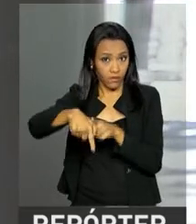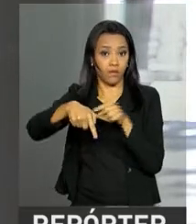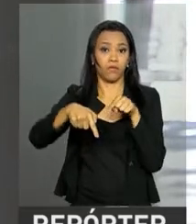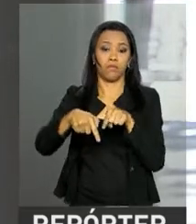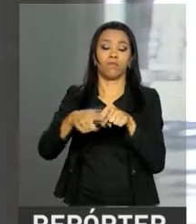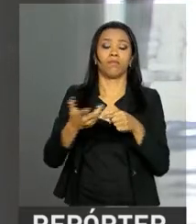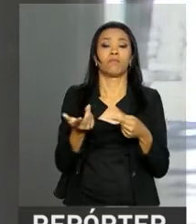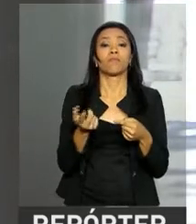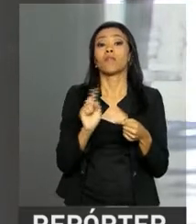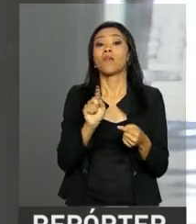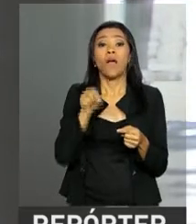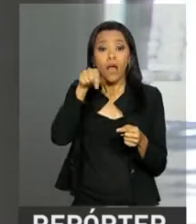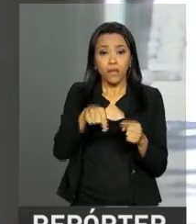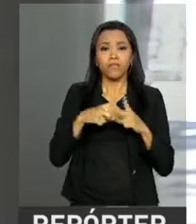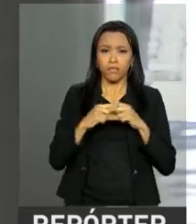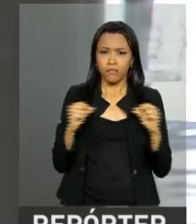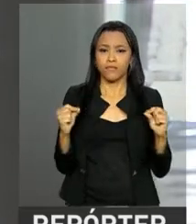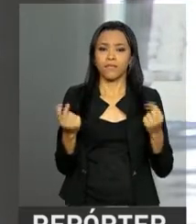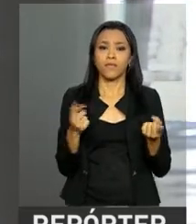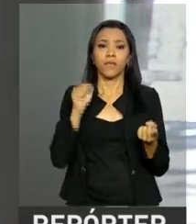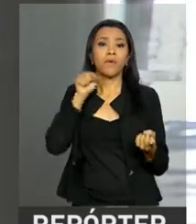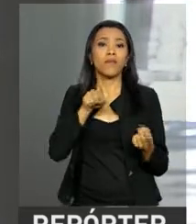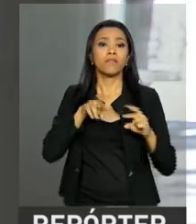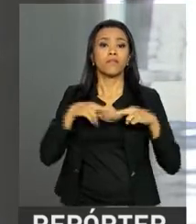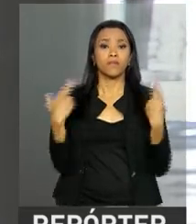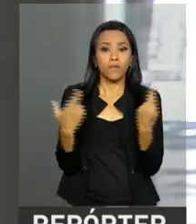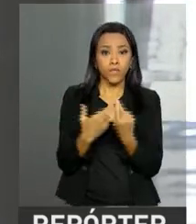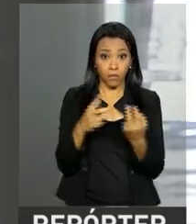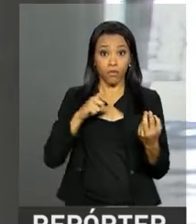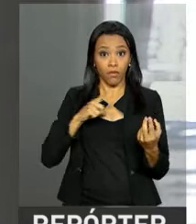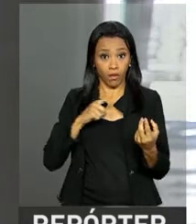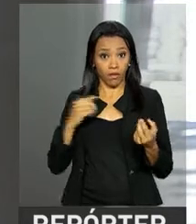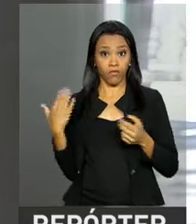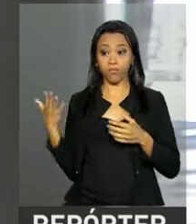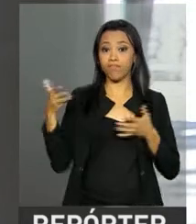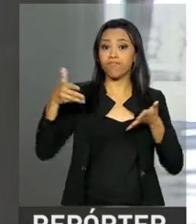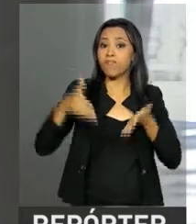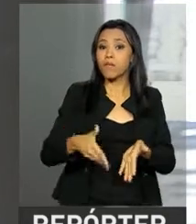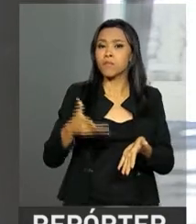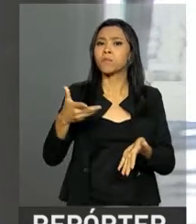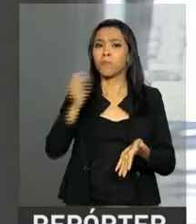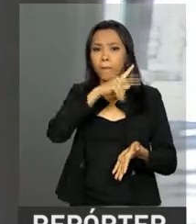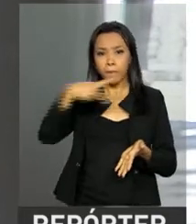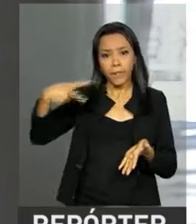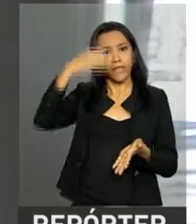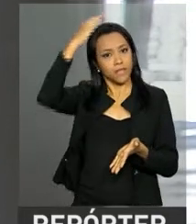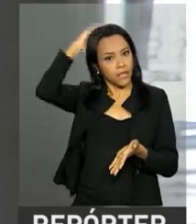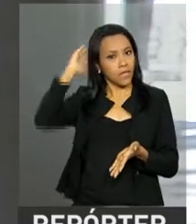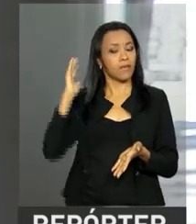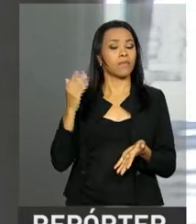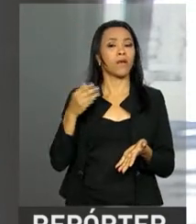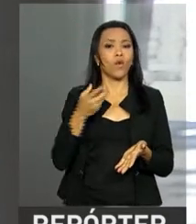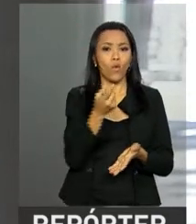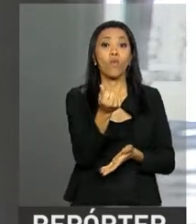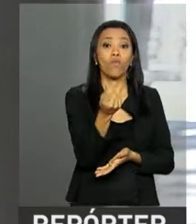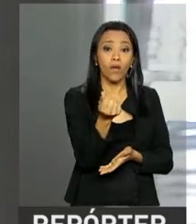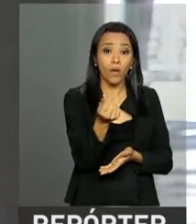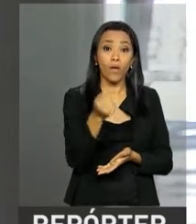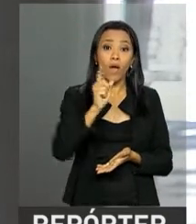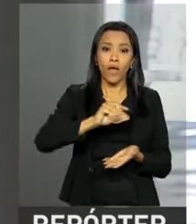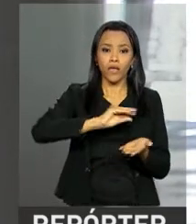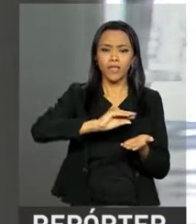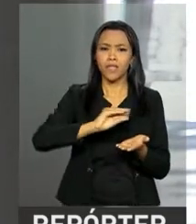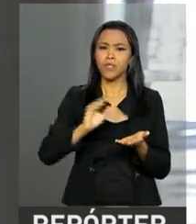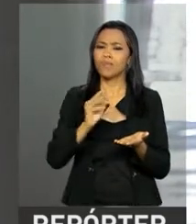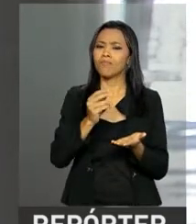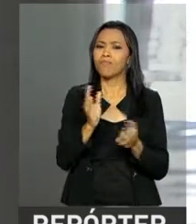Tecnológico, CNPq, aqui em Brasília. Essa reunião teve a participação do presidente Michel Temer. O valor será distribuído ao